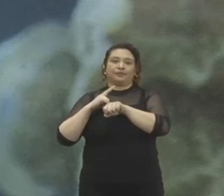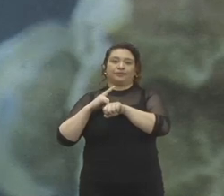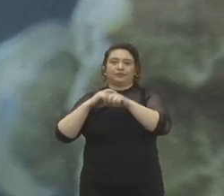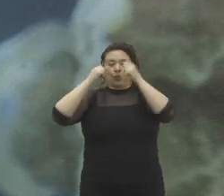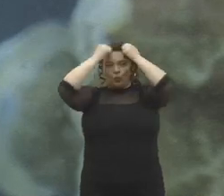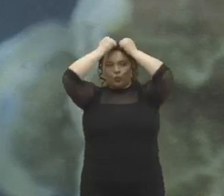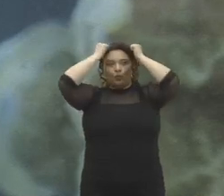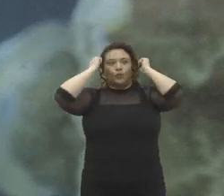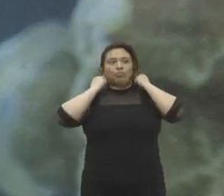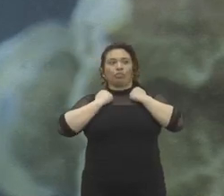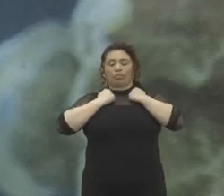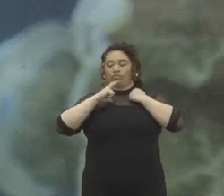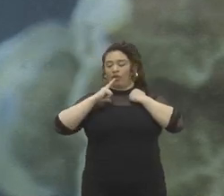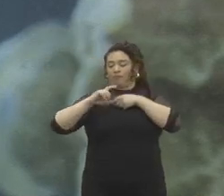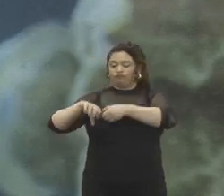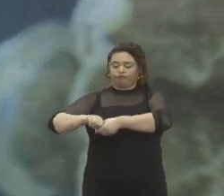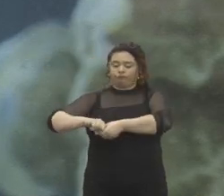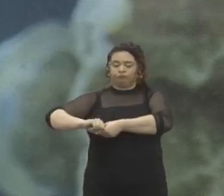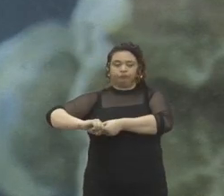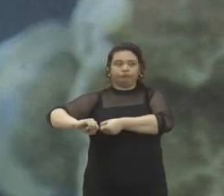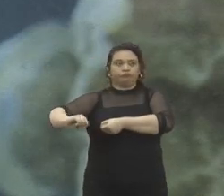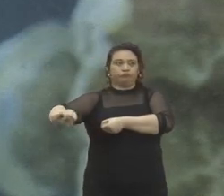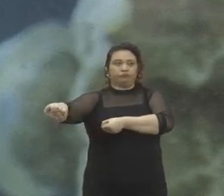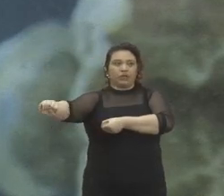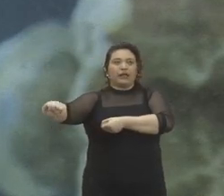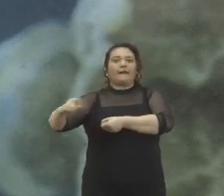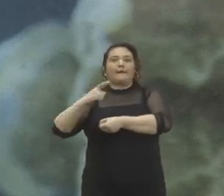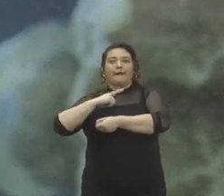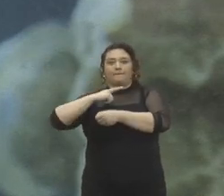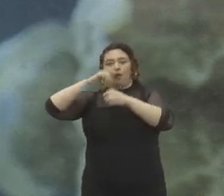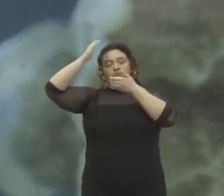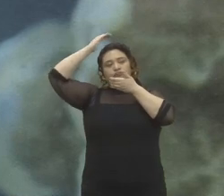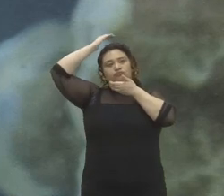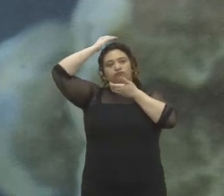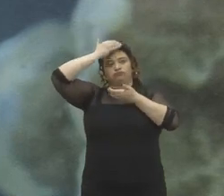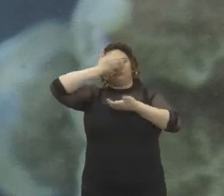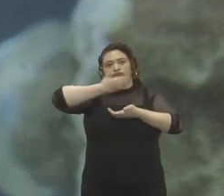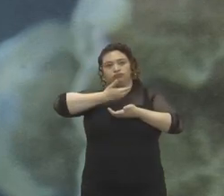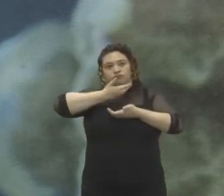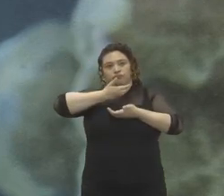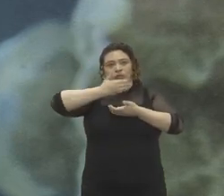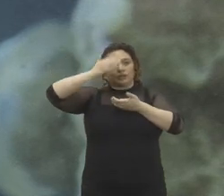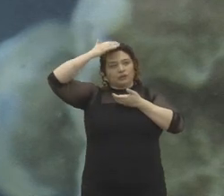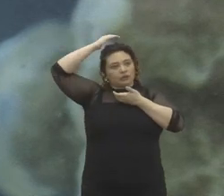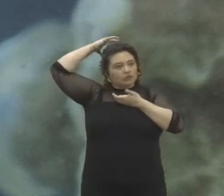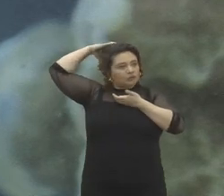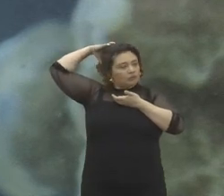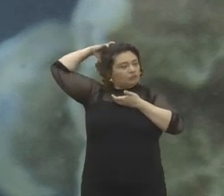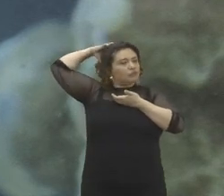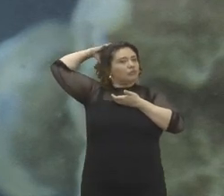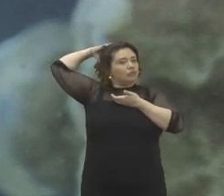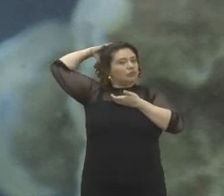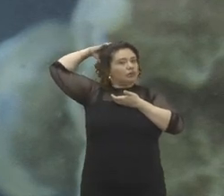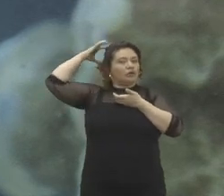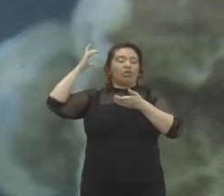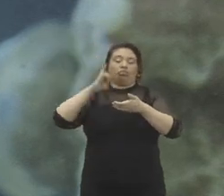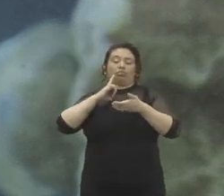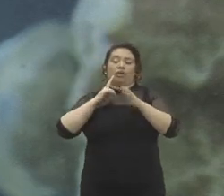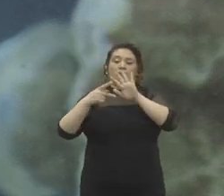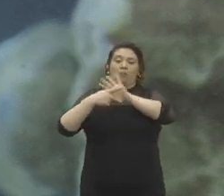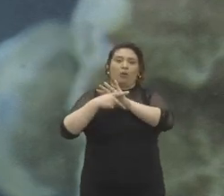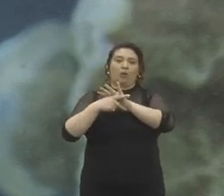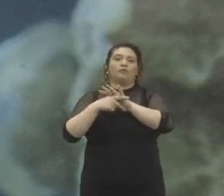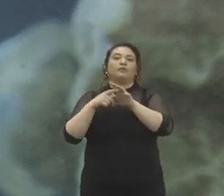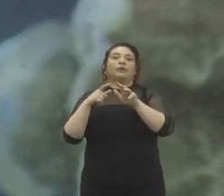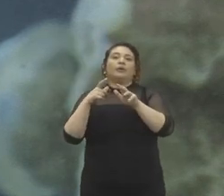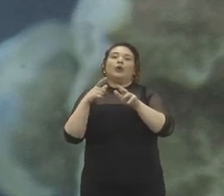Como é que chama uma mangueira uma mangueira ligando a minha máscara que tava fixa na minha cabeça com esse negócio todo e e